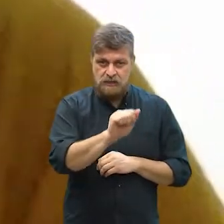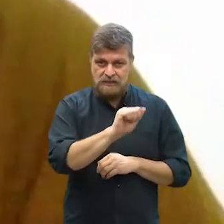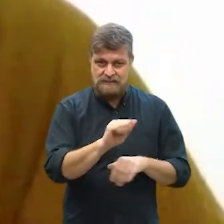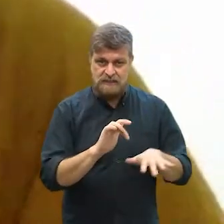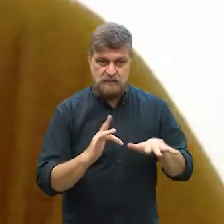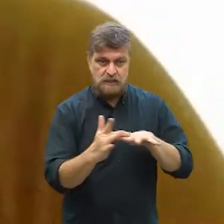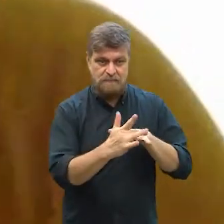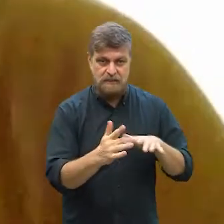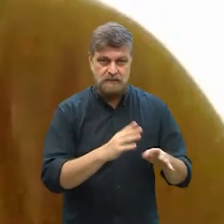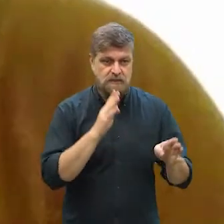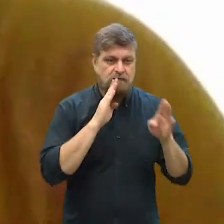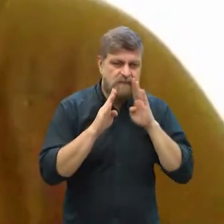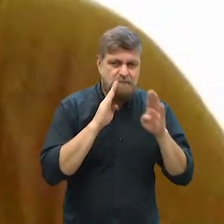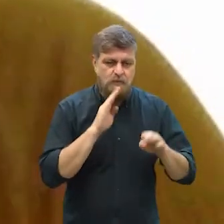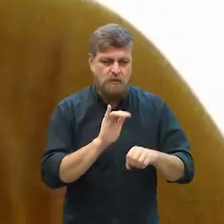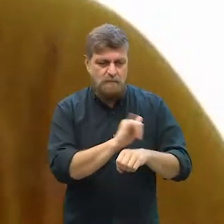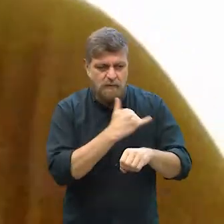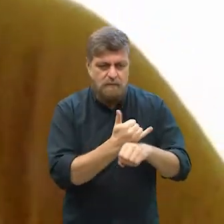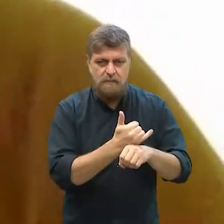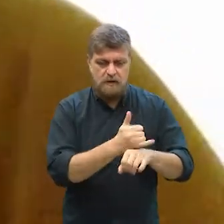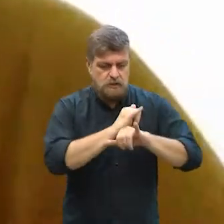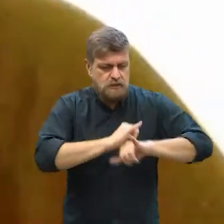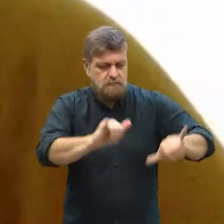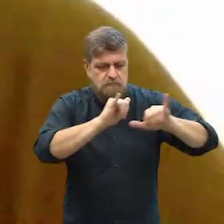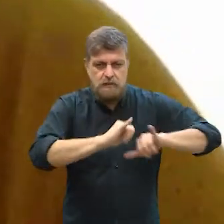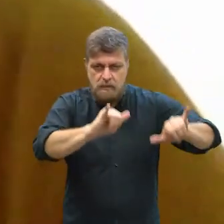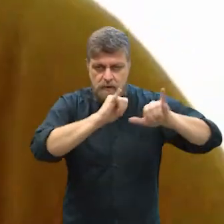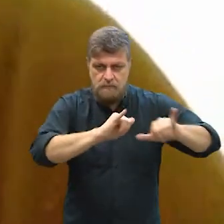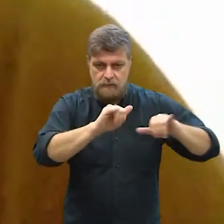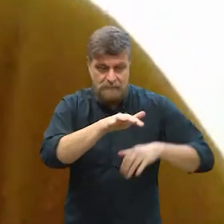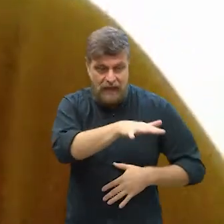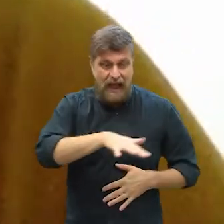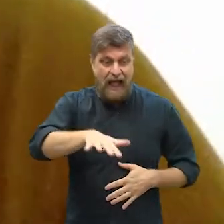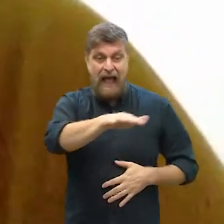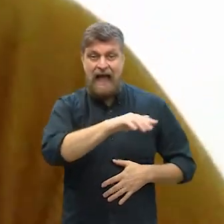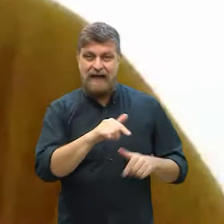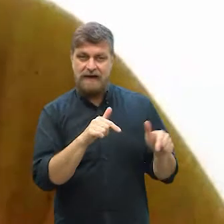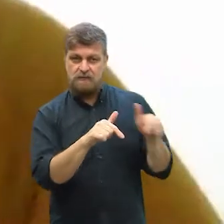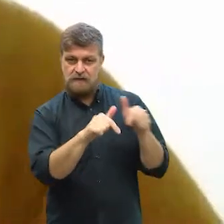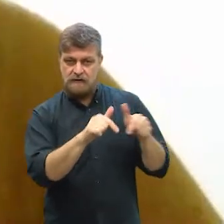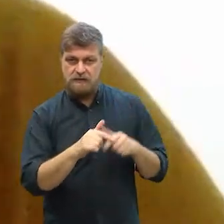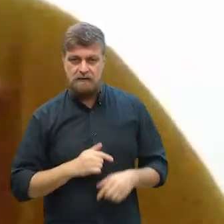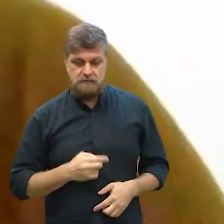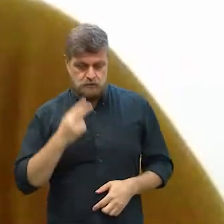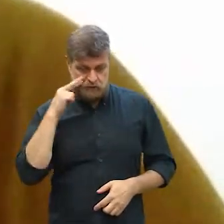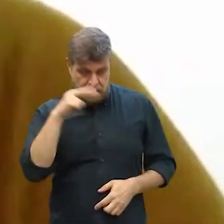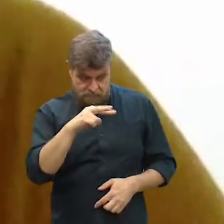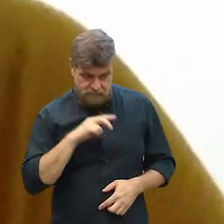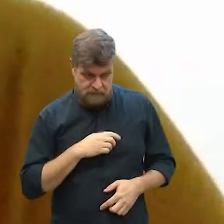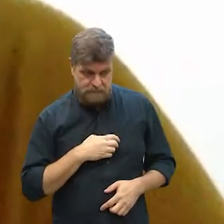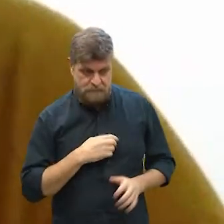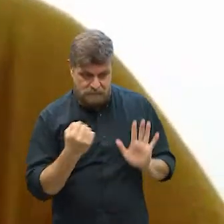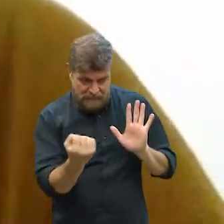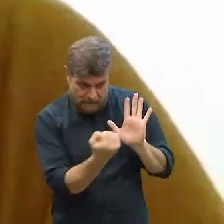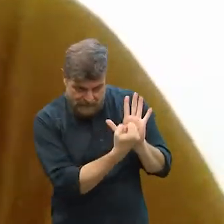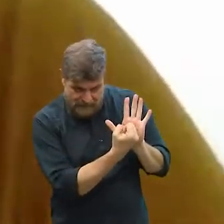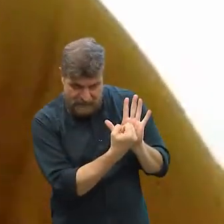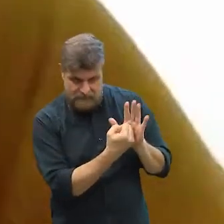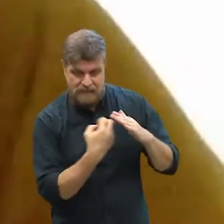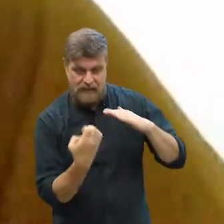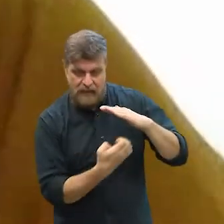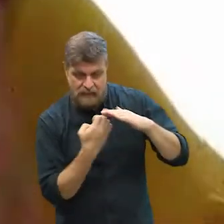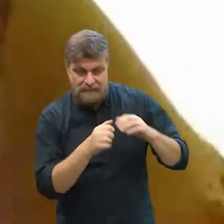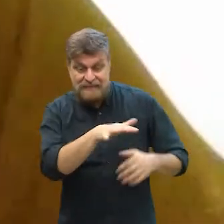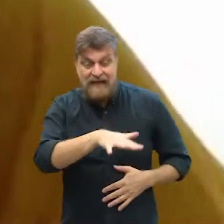mídia que a gente faz todo um trabalho de prospecção ativa de mercado. Então, a gente olha para as marcas que eles querem conversar, ou o tipo de